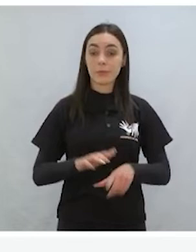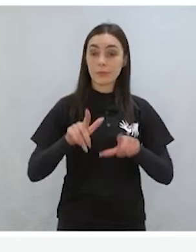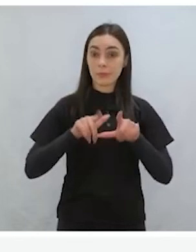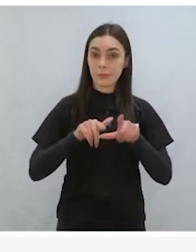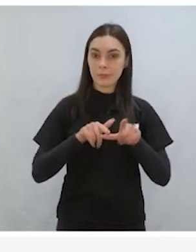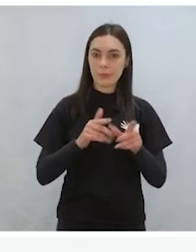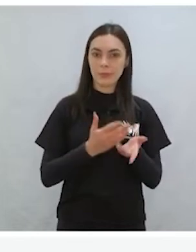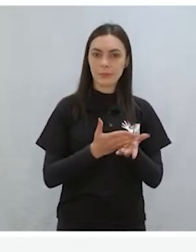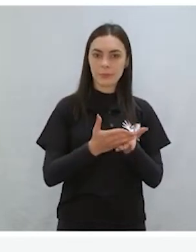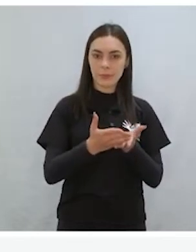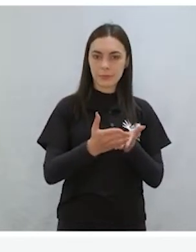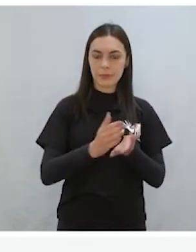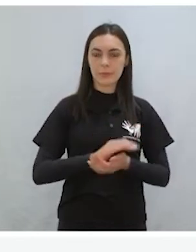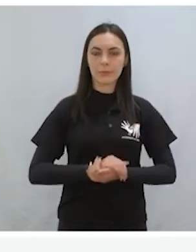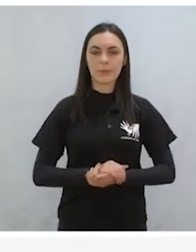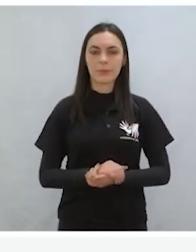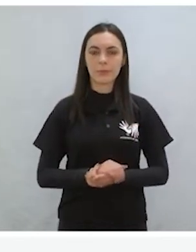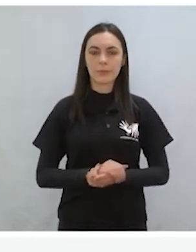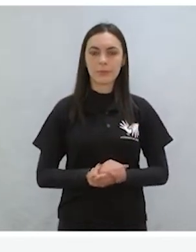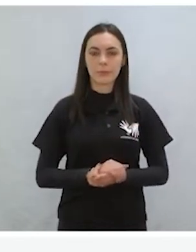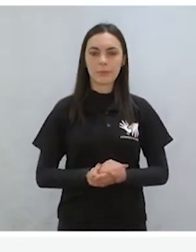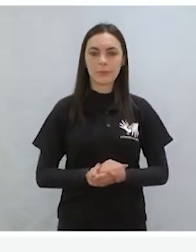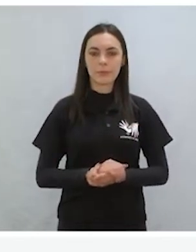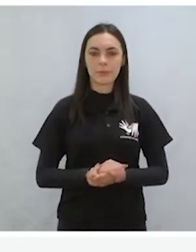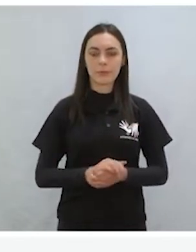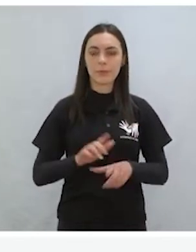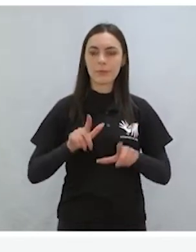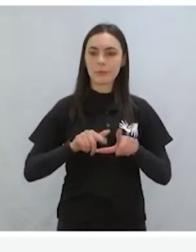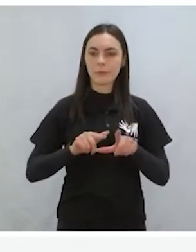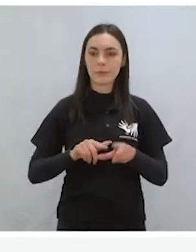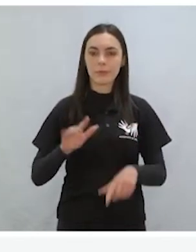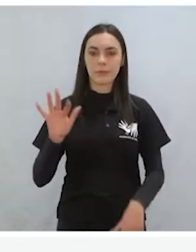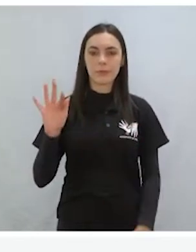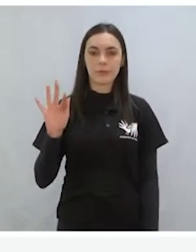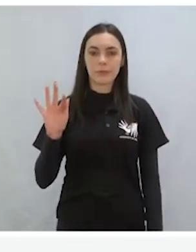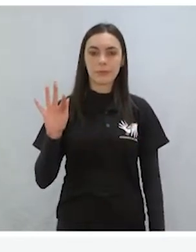A letra inicial da palavra fada é a